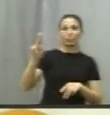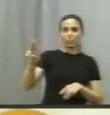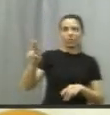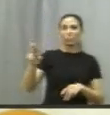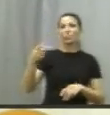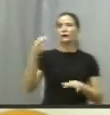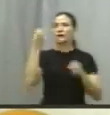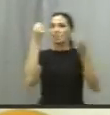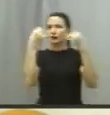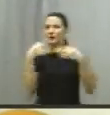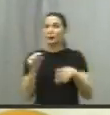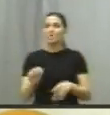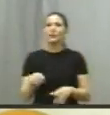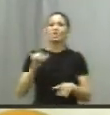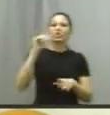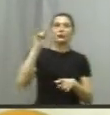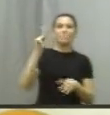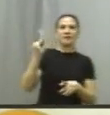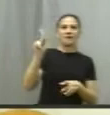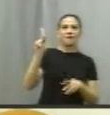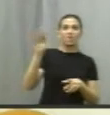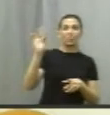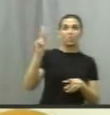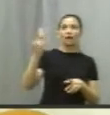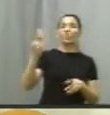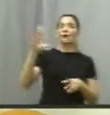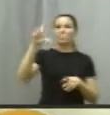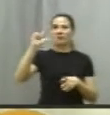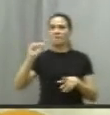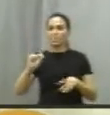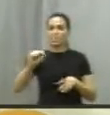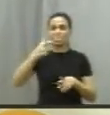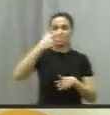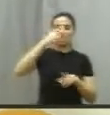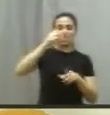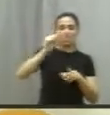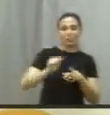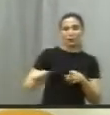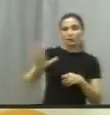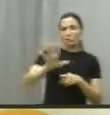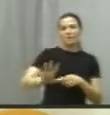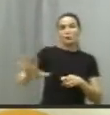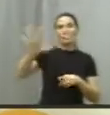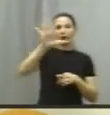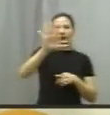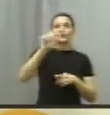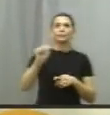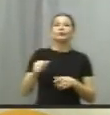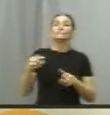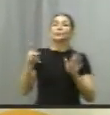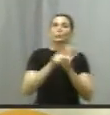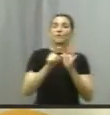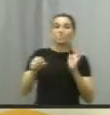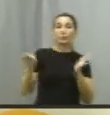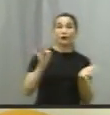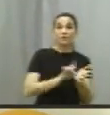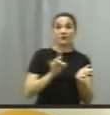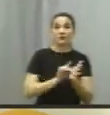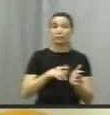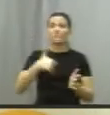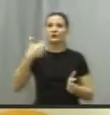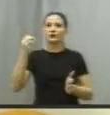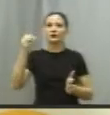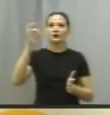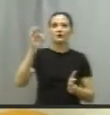nosso IPTU está abaixo da média das outras cidades. E o pior, o projeto original, além disso, dava 100%